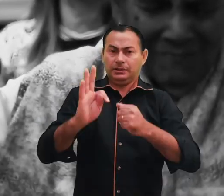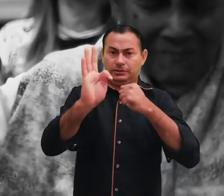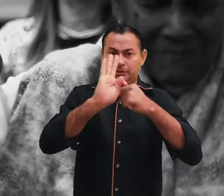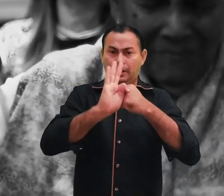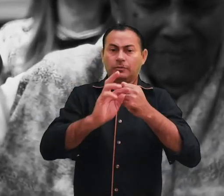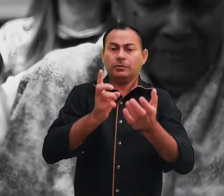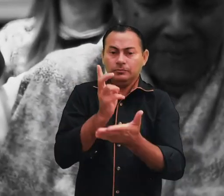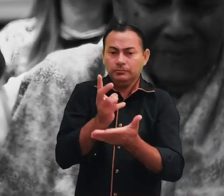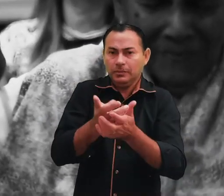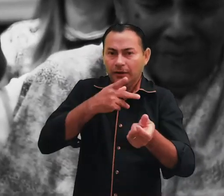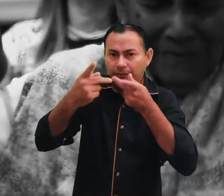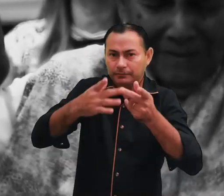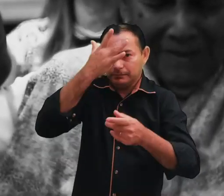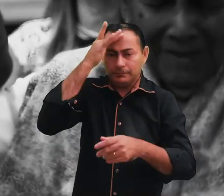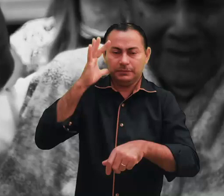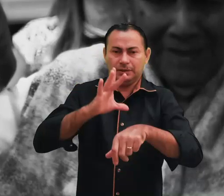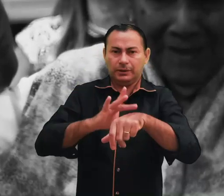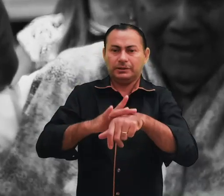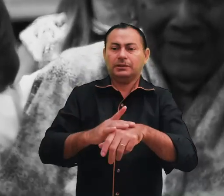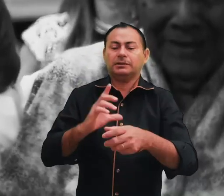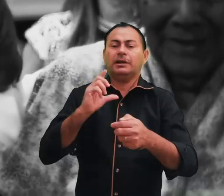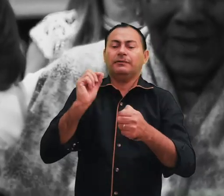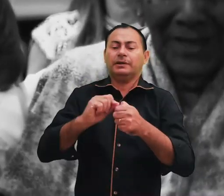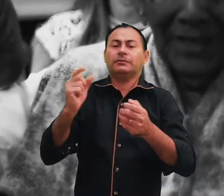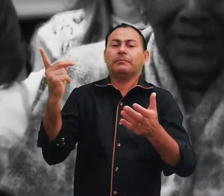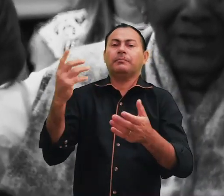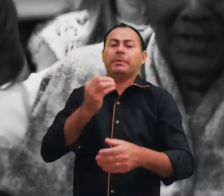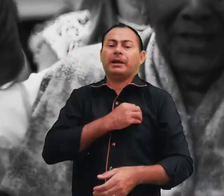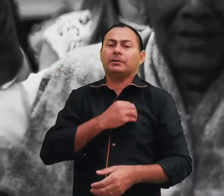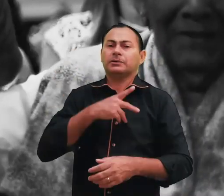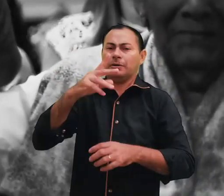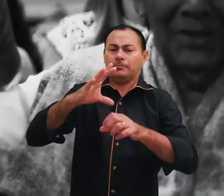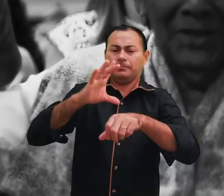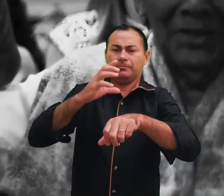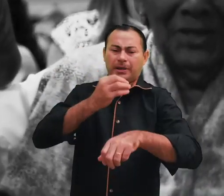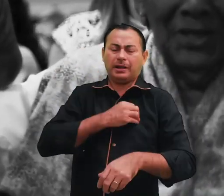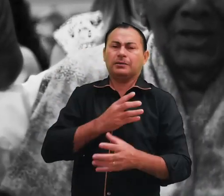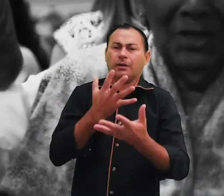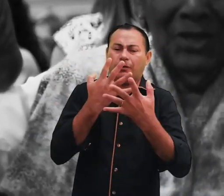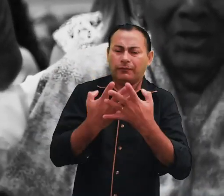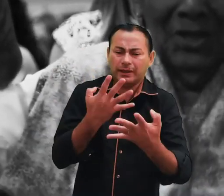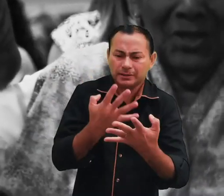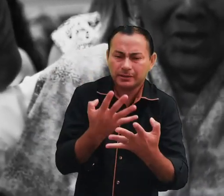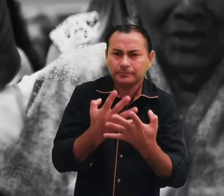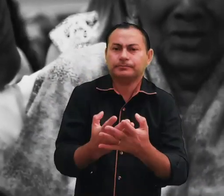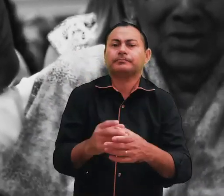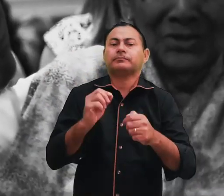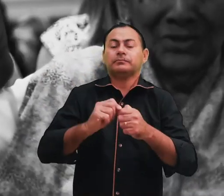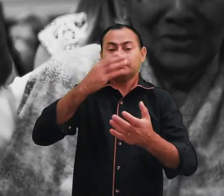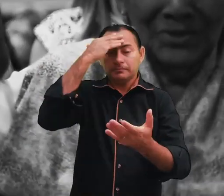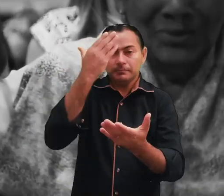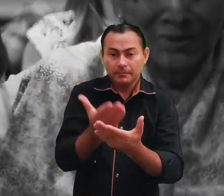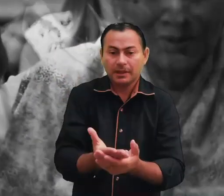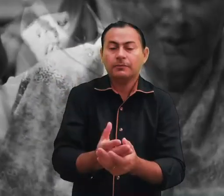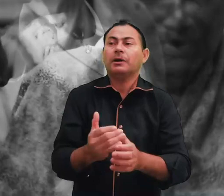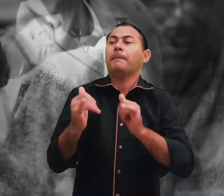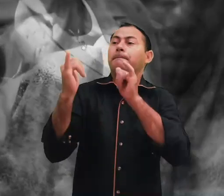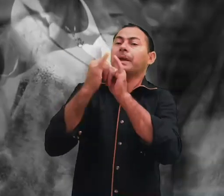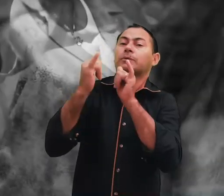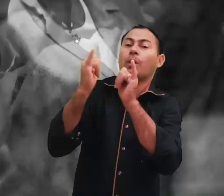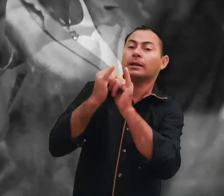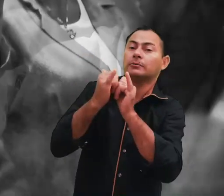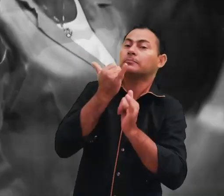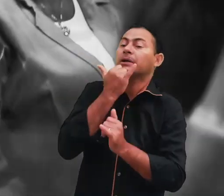Tiago continua dizendo que se a pessoa doente tiver cometido pecado, seus pecados devem ser confessados e ela deve crer que foi